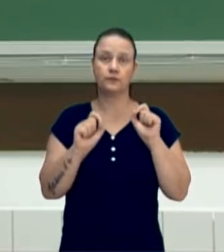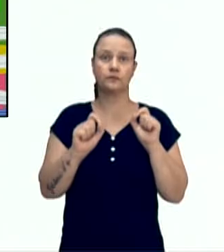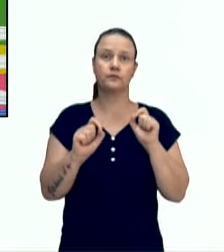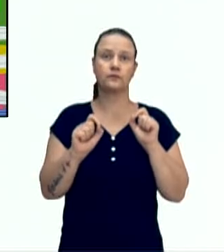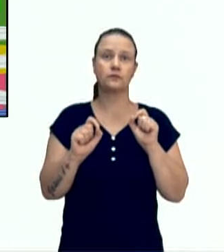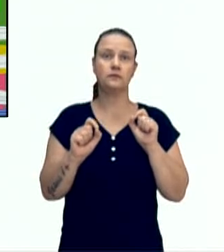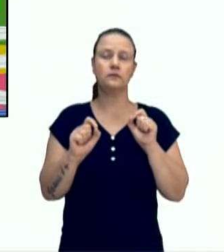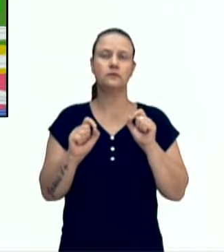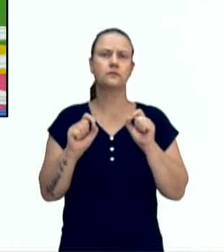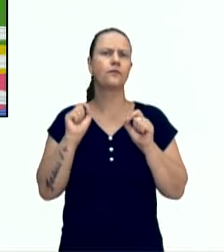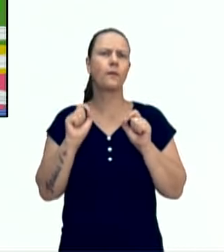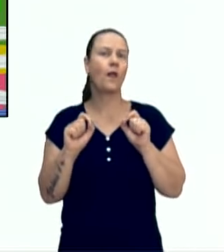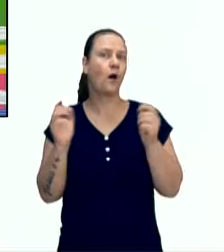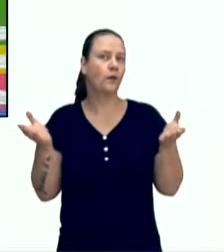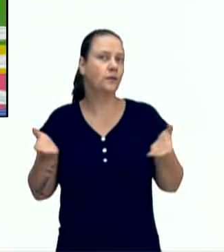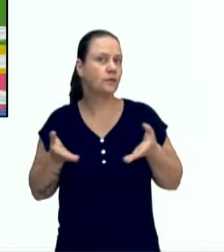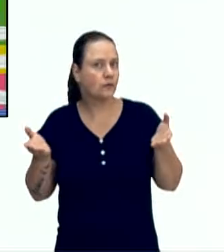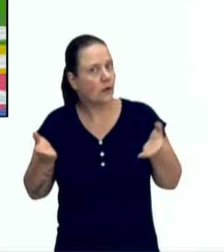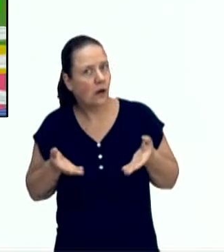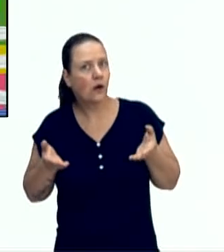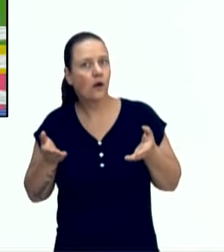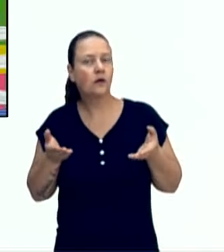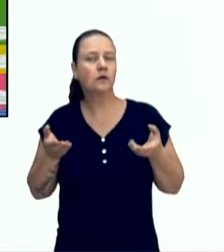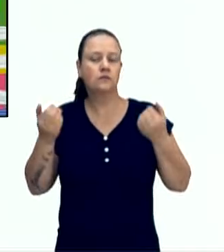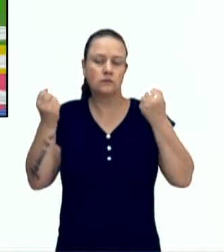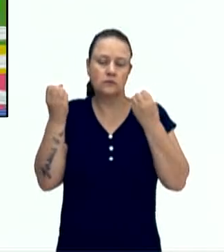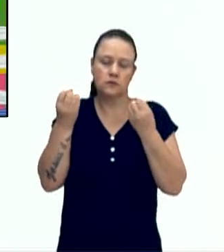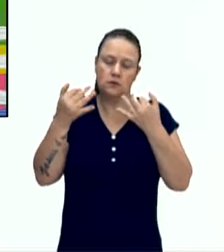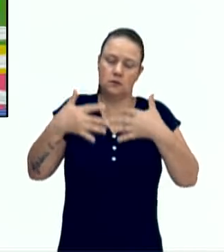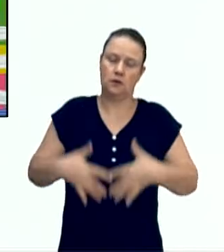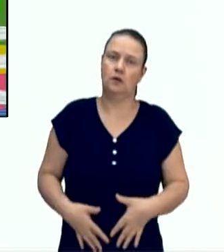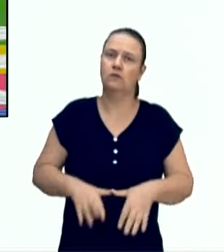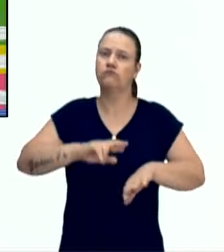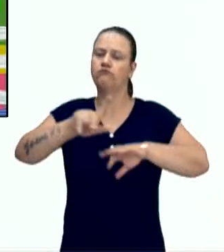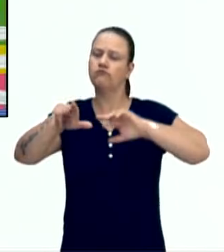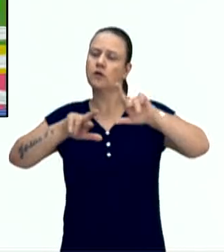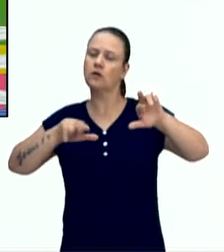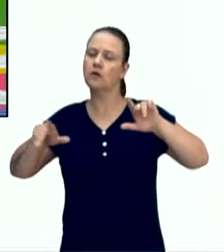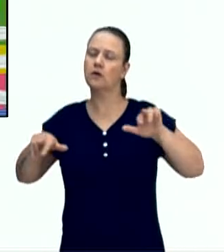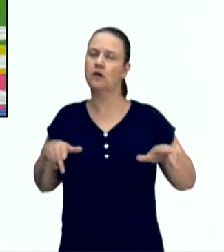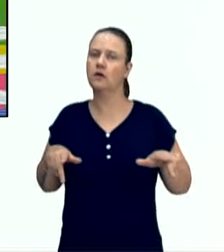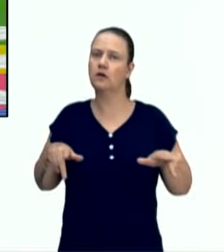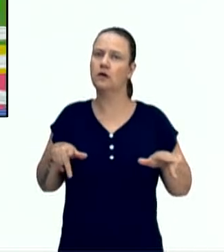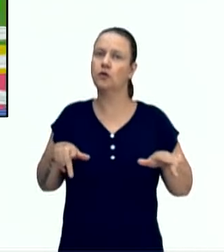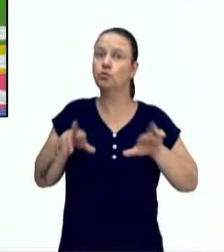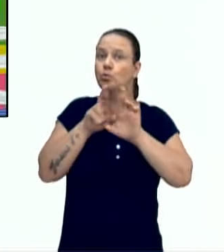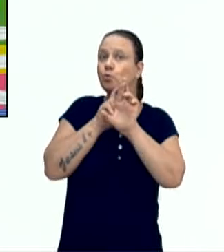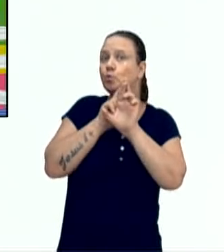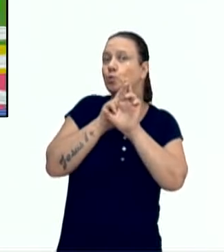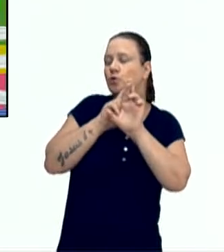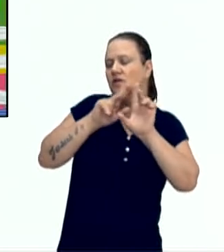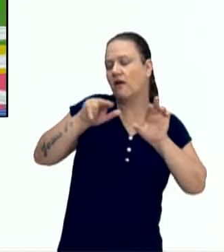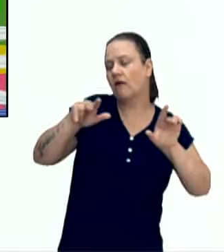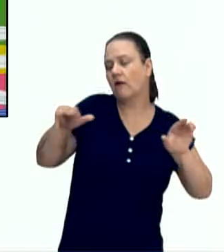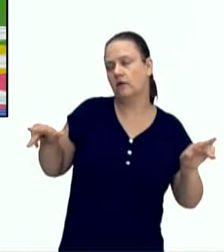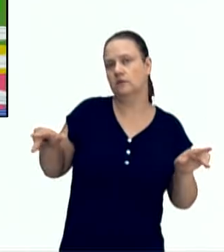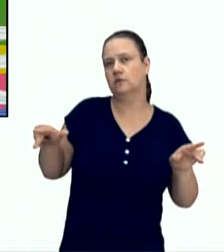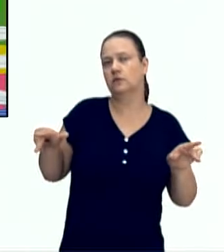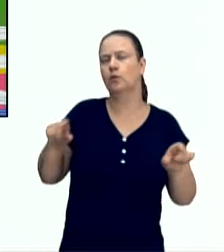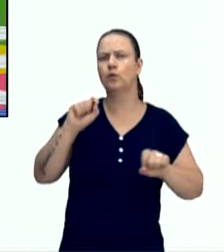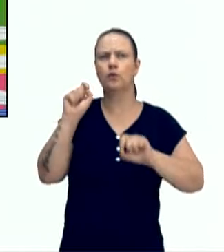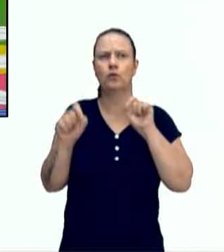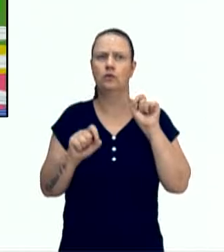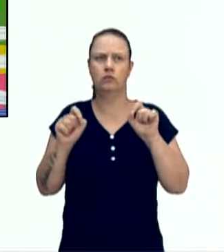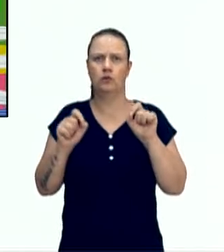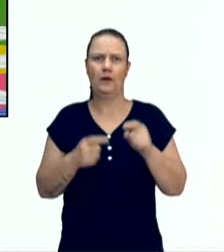Hoje nós vamos falar sobre diversidade. Diversidade, aquilo que é diverso, aquilo que